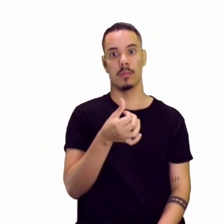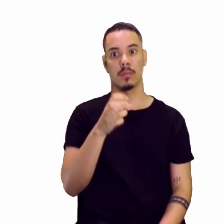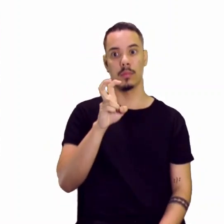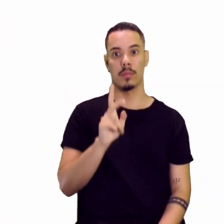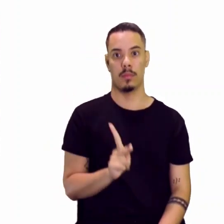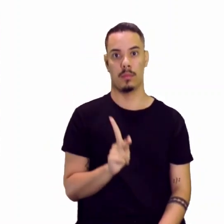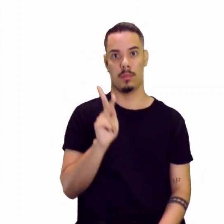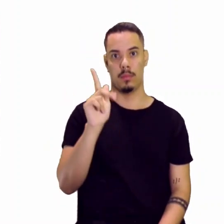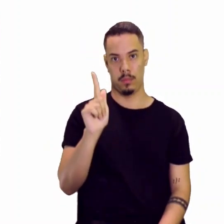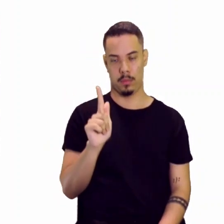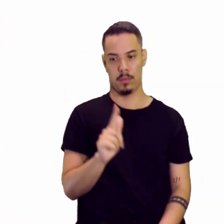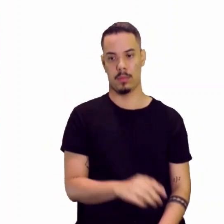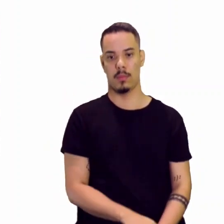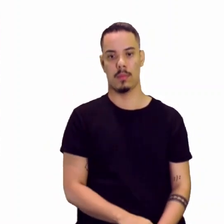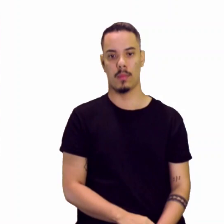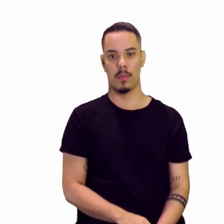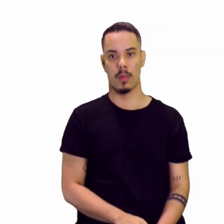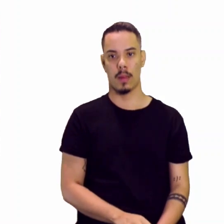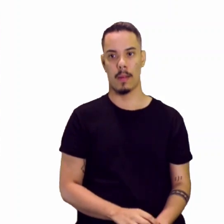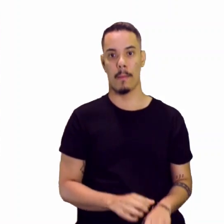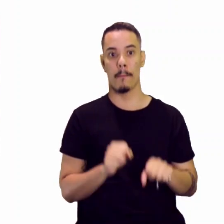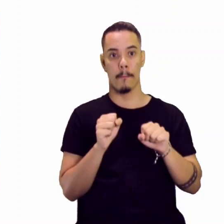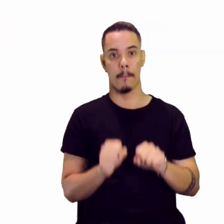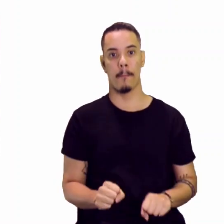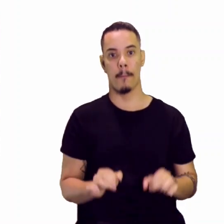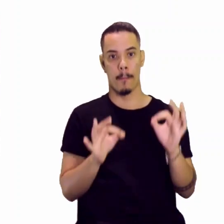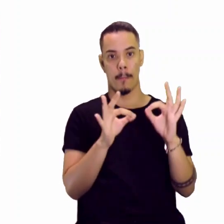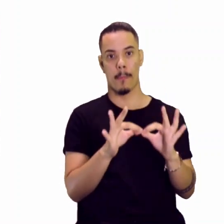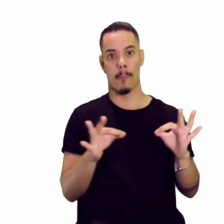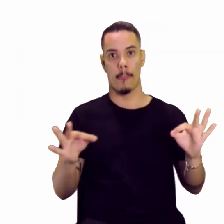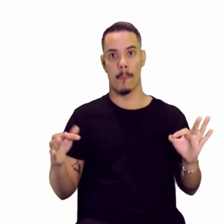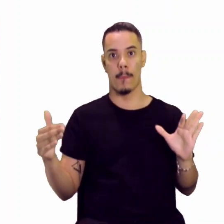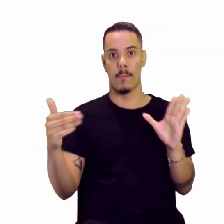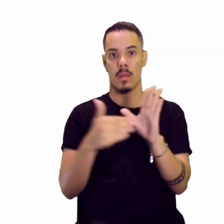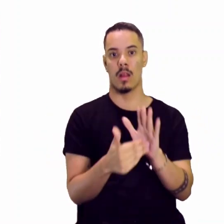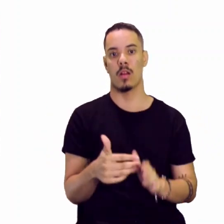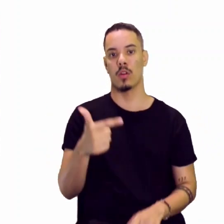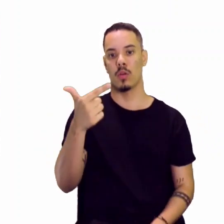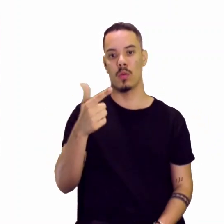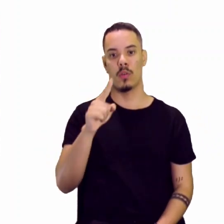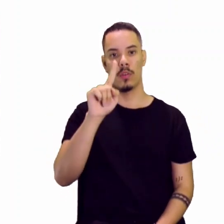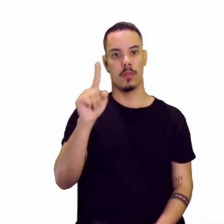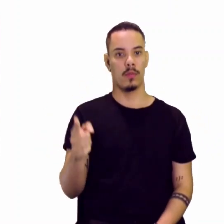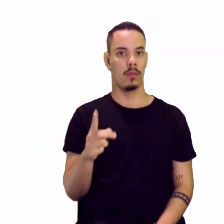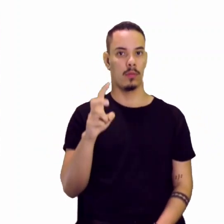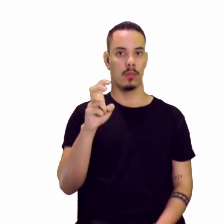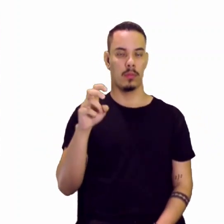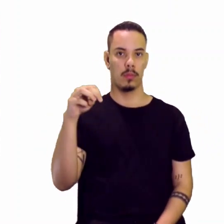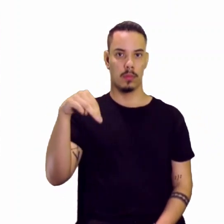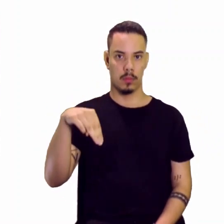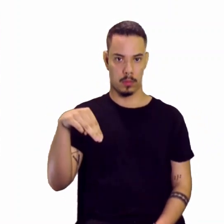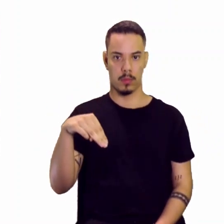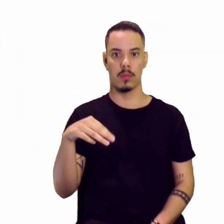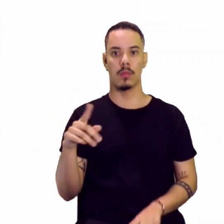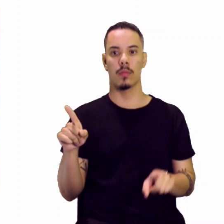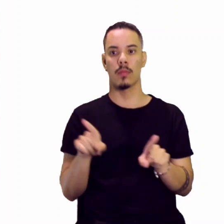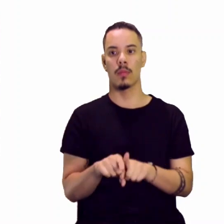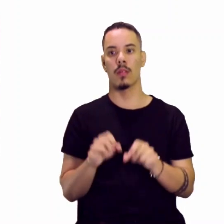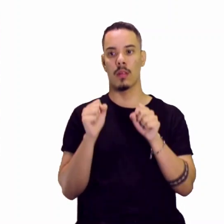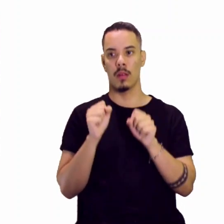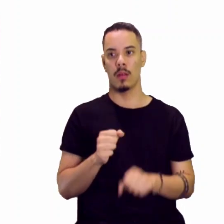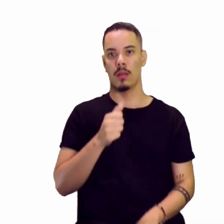65 quilogramas e chegar a um comprimento de até 2,5 metros. Ele pode alcançar cerca